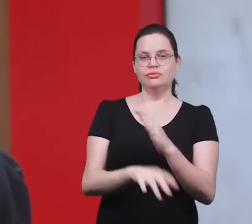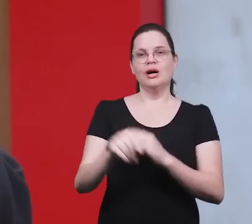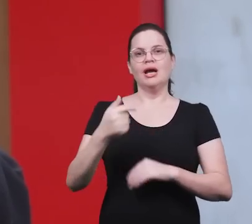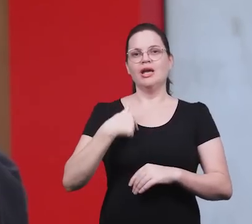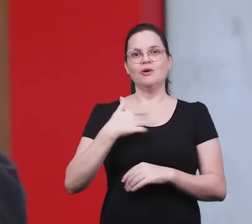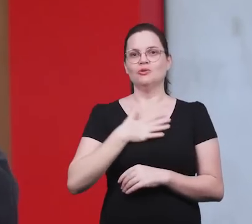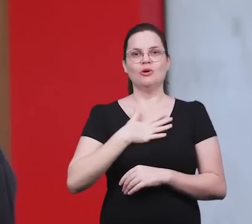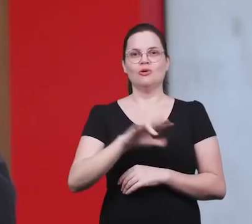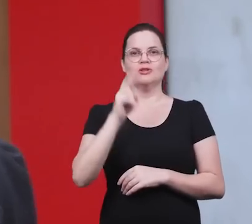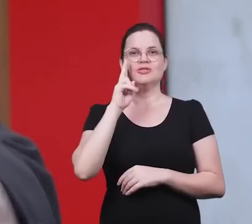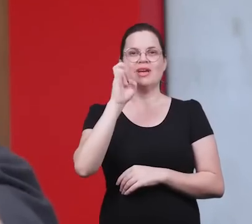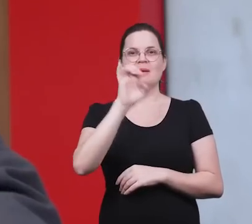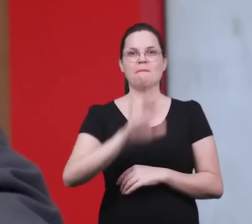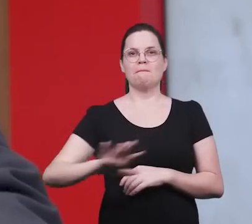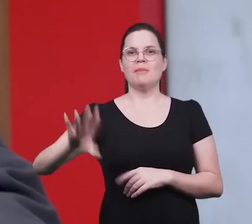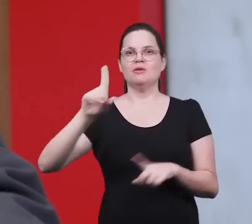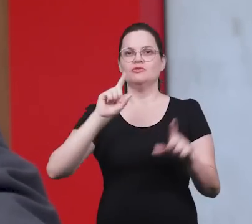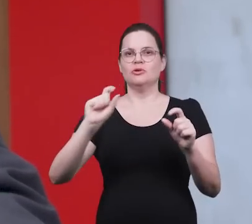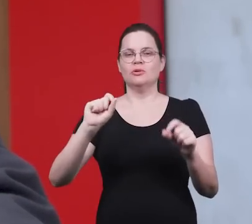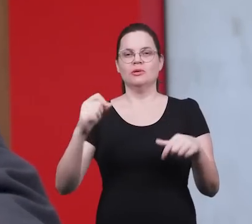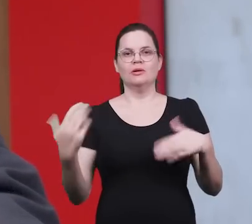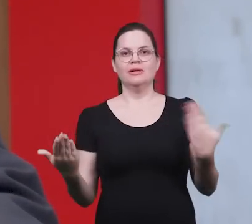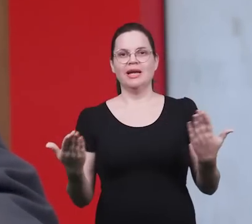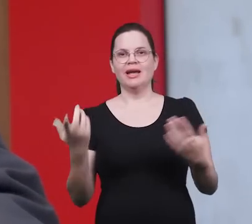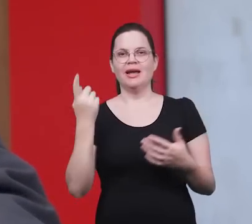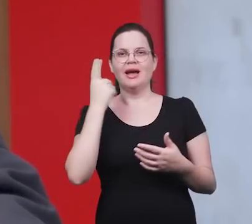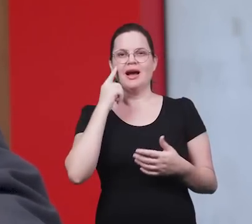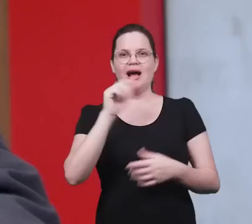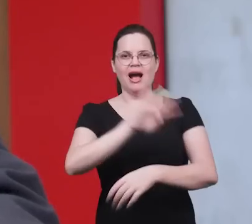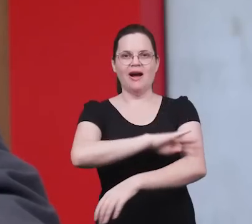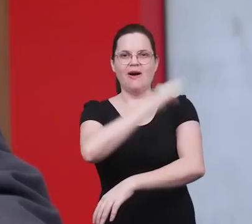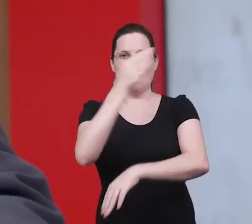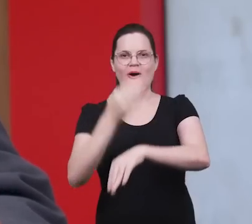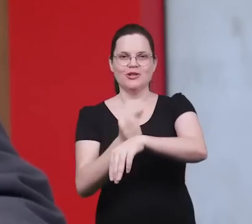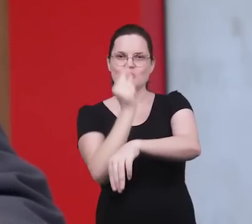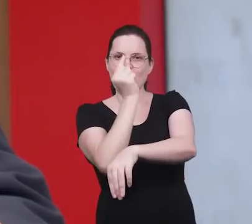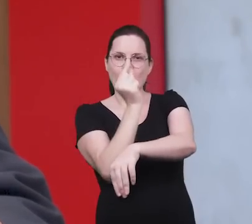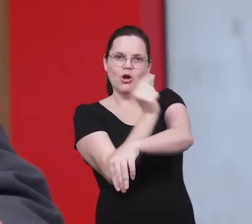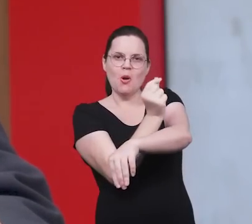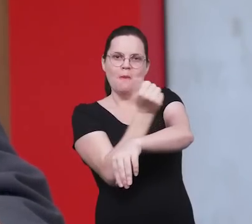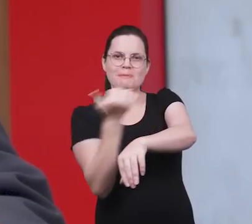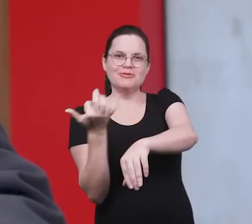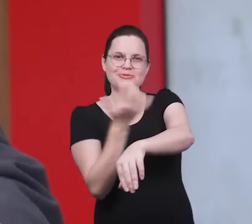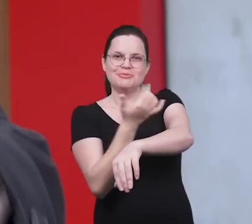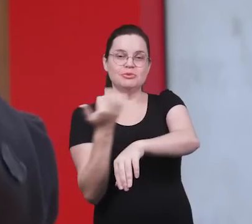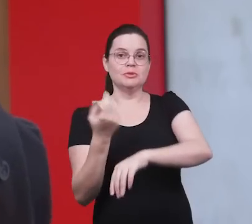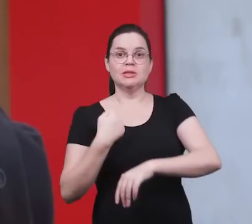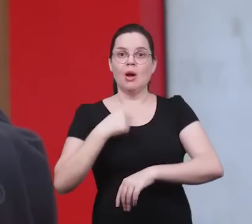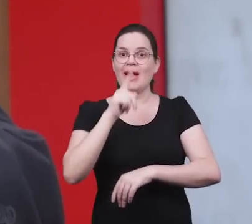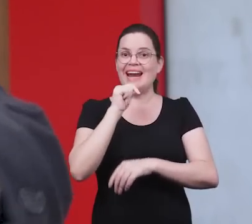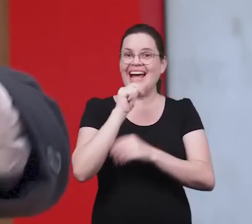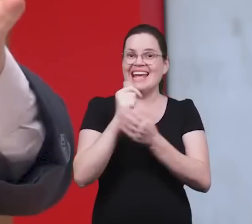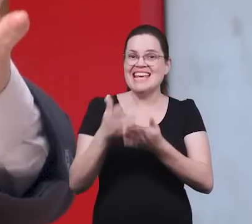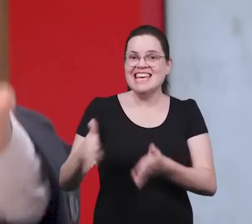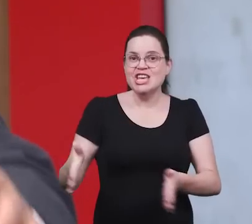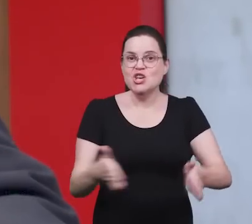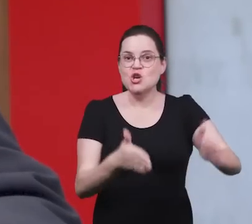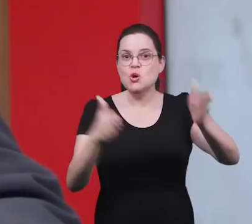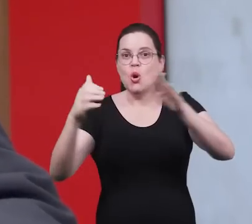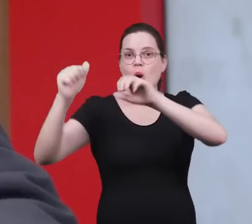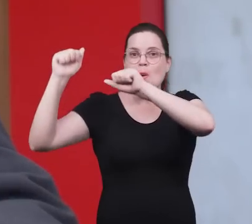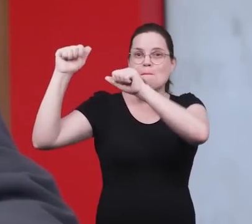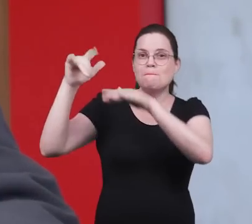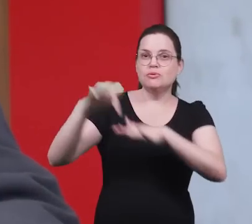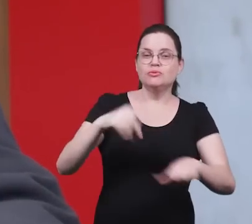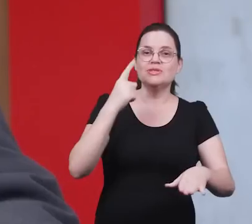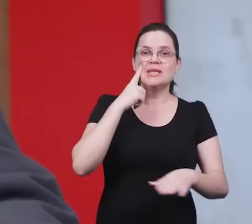ilustração desse texto, a rocha e saindo assim uma biquinha de água. A Bíblia diz assim: e saíram rios da rocha. Então você